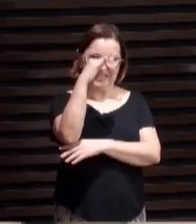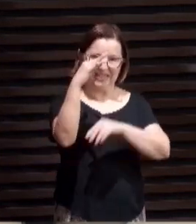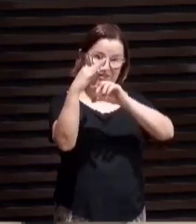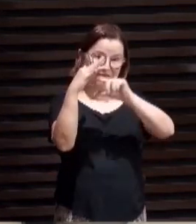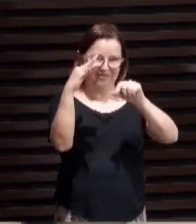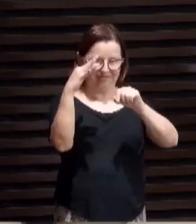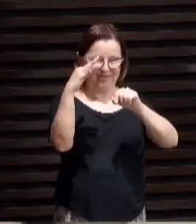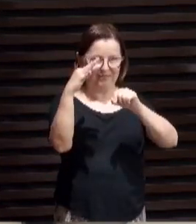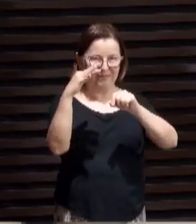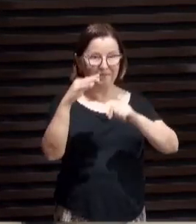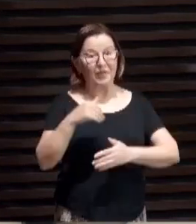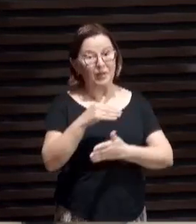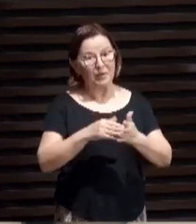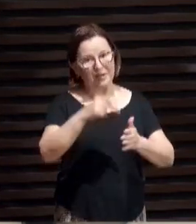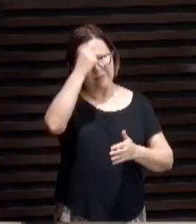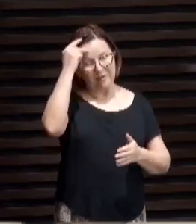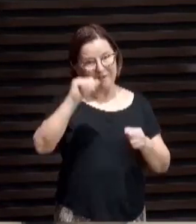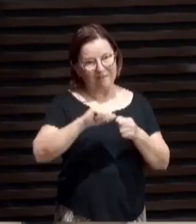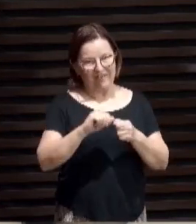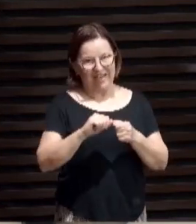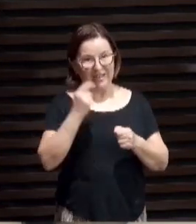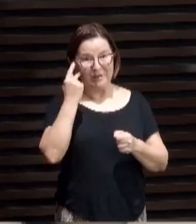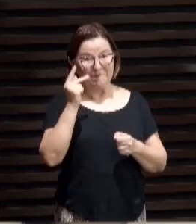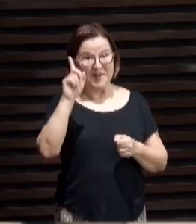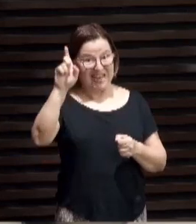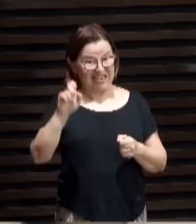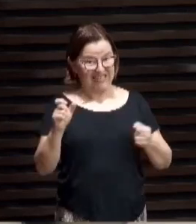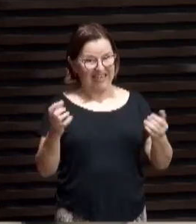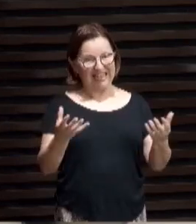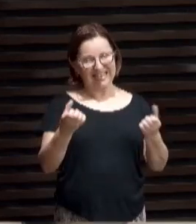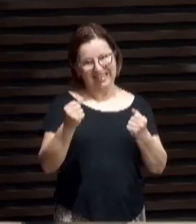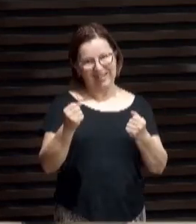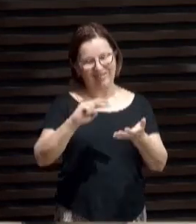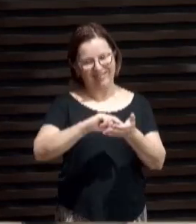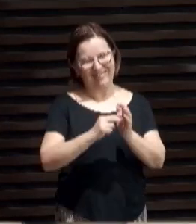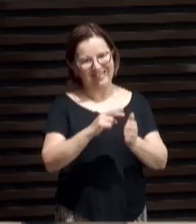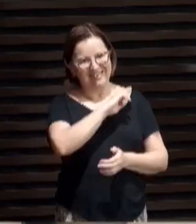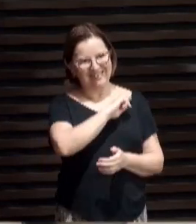Tudo que o homem faz para que ele seja aceito é religião.